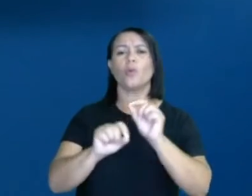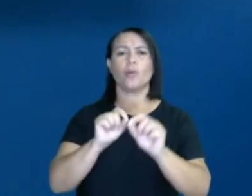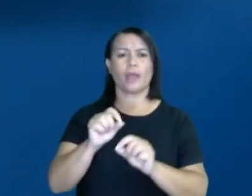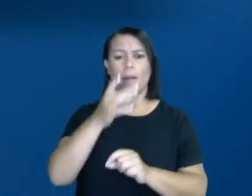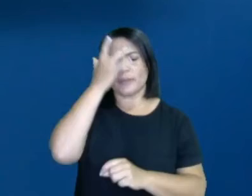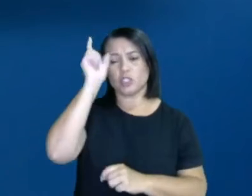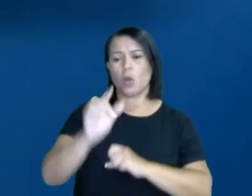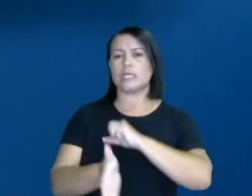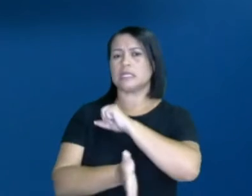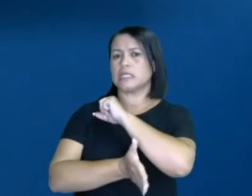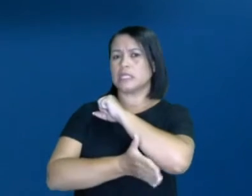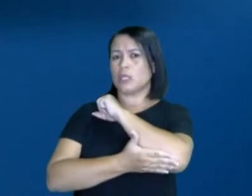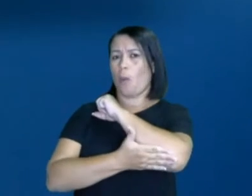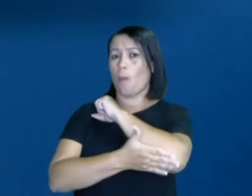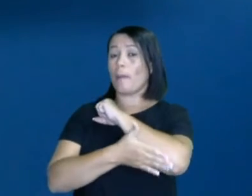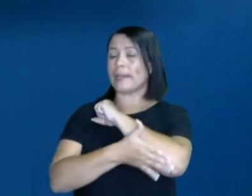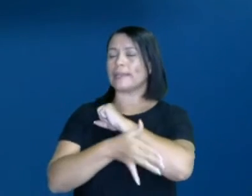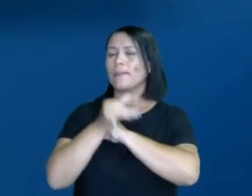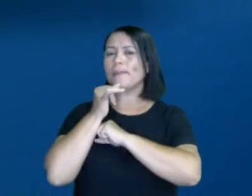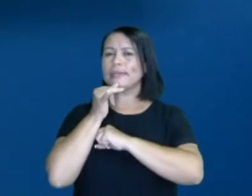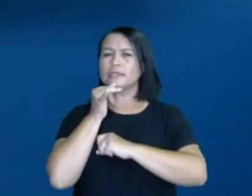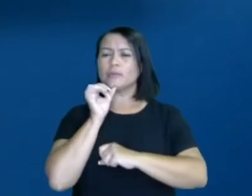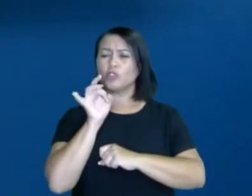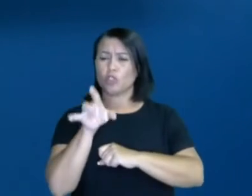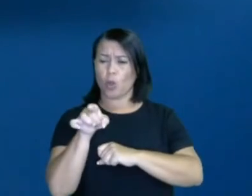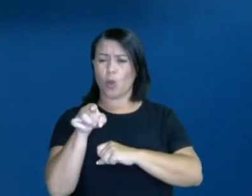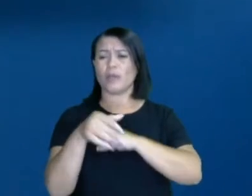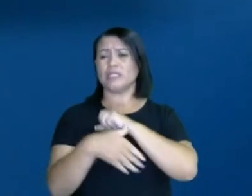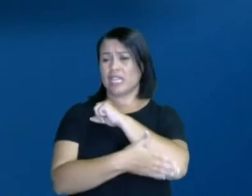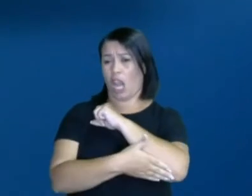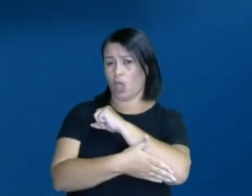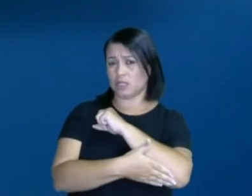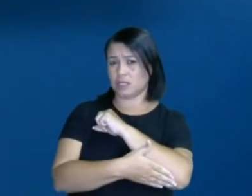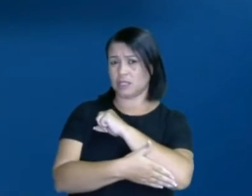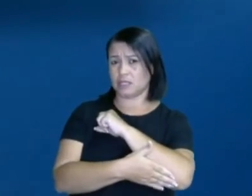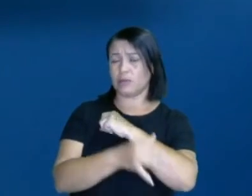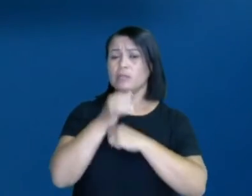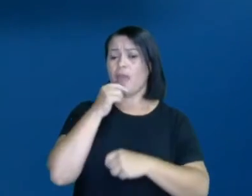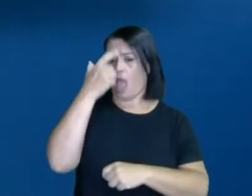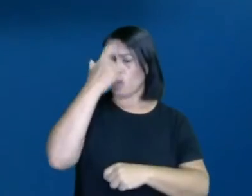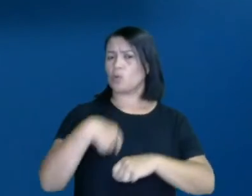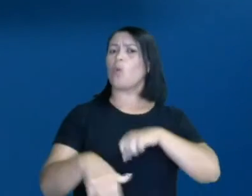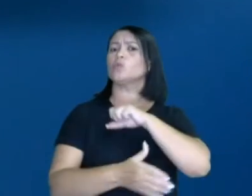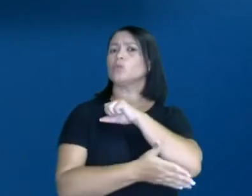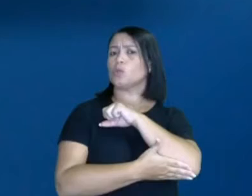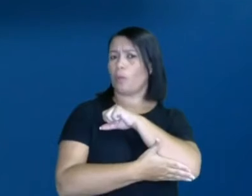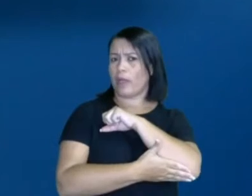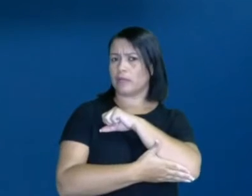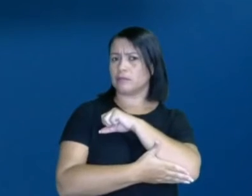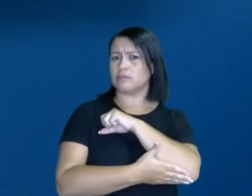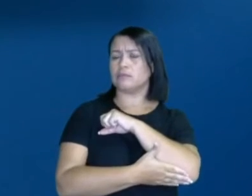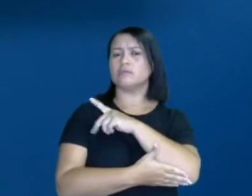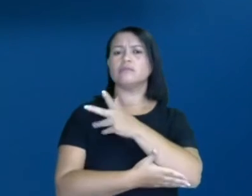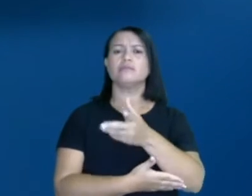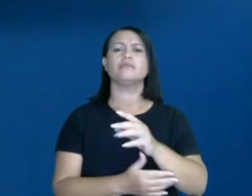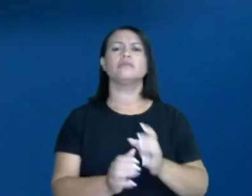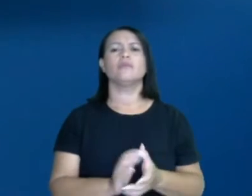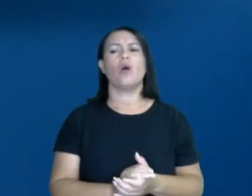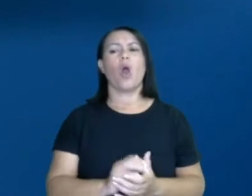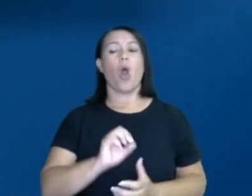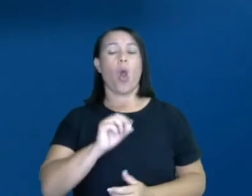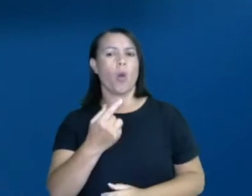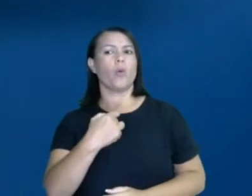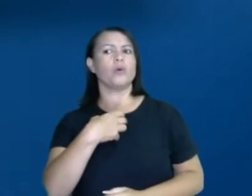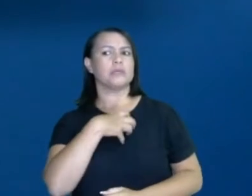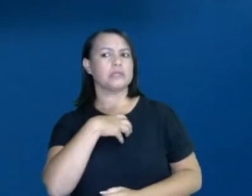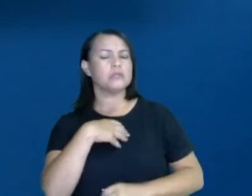pessoa ciumenta. Quando eu digo assim, sou celosa, estou dizendo sou ciumenta ou tenho celos de ti,